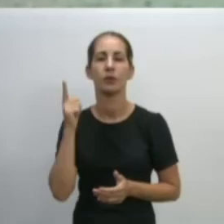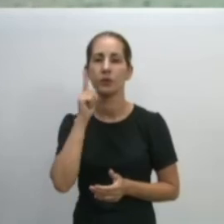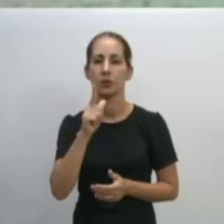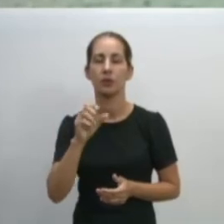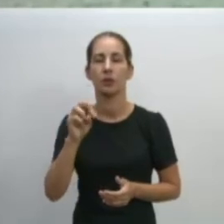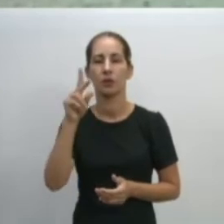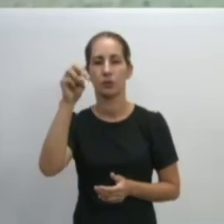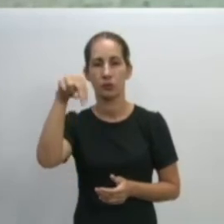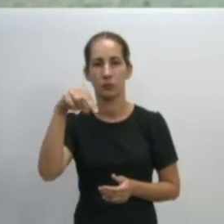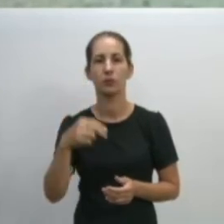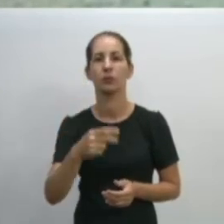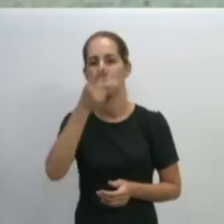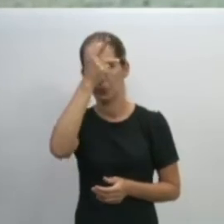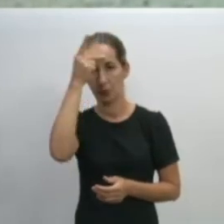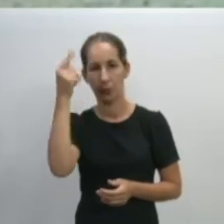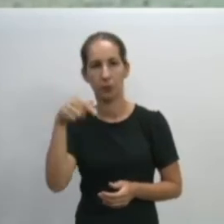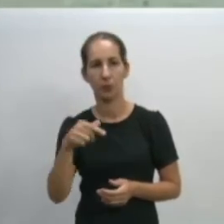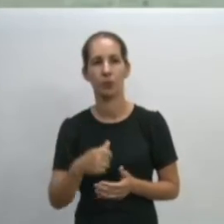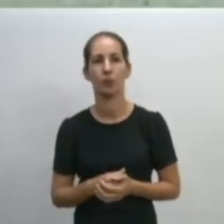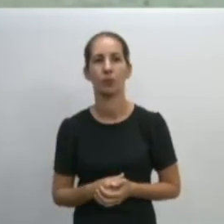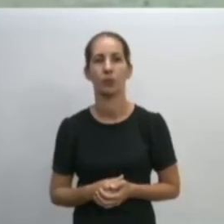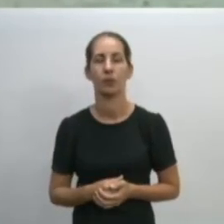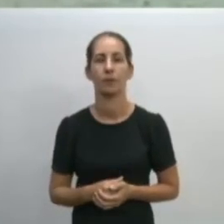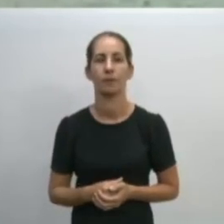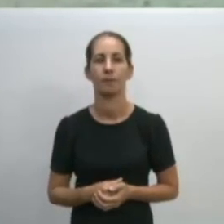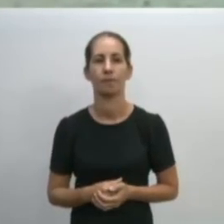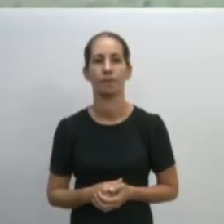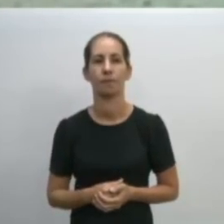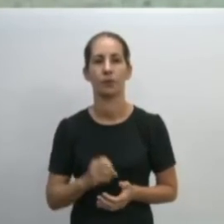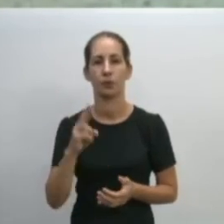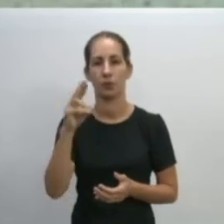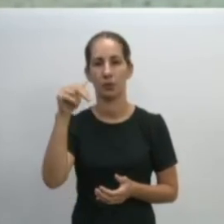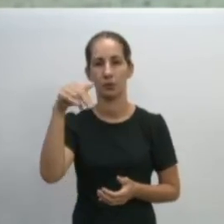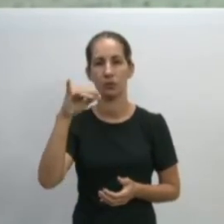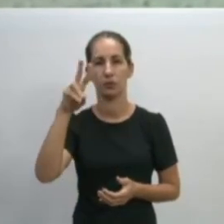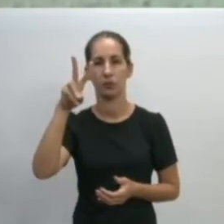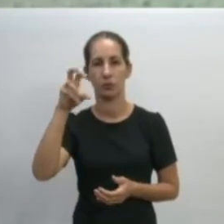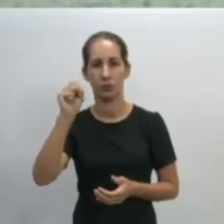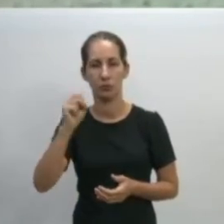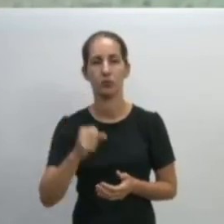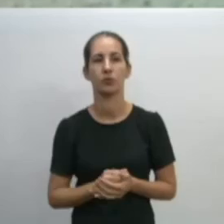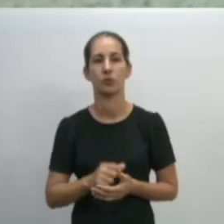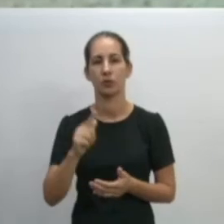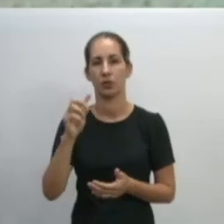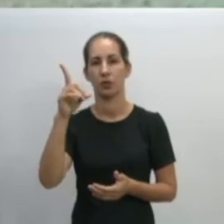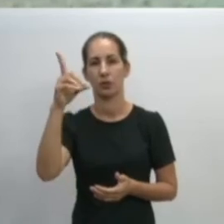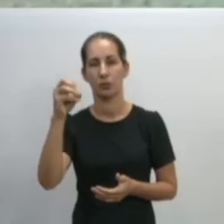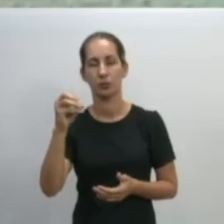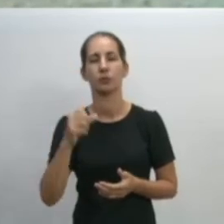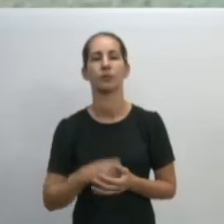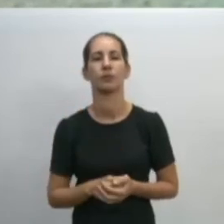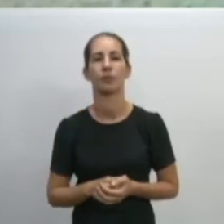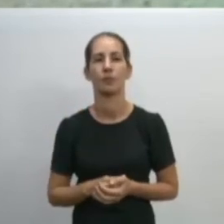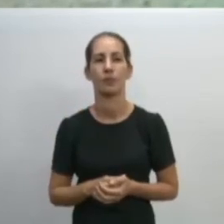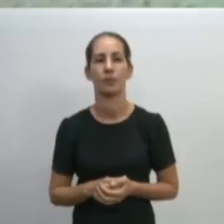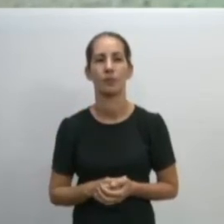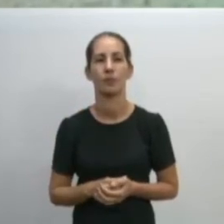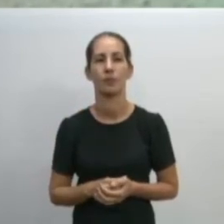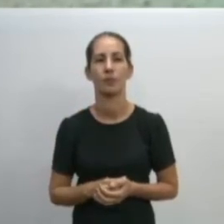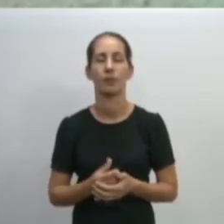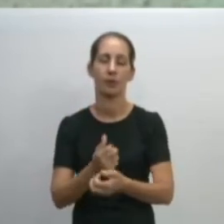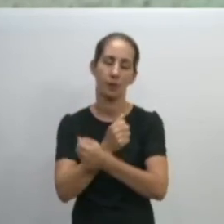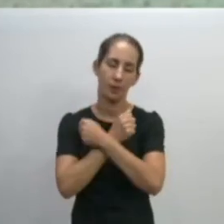causa uma pessoa, filho de do maior prefeito que Curral Novo já teve, doutor Geraldo, a gente aqui leva